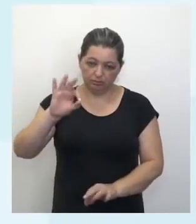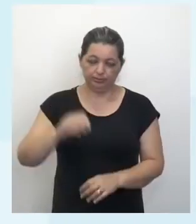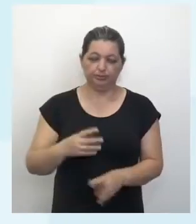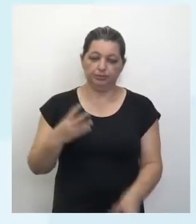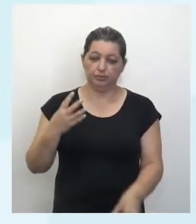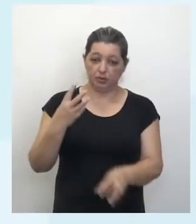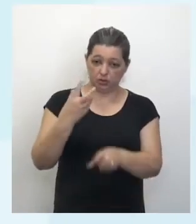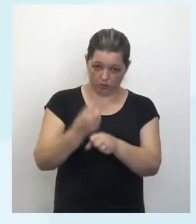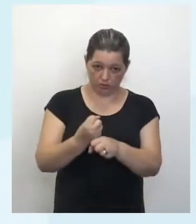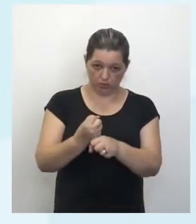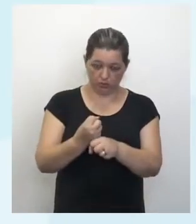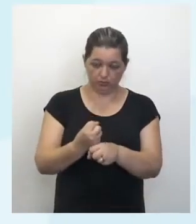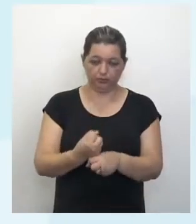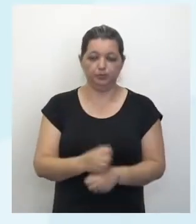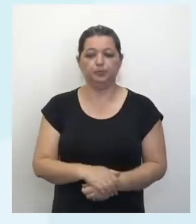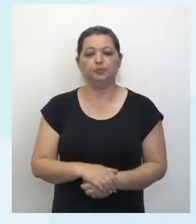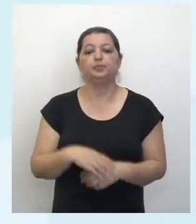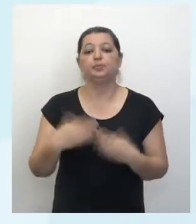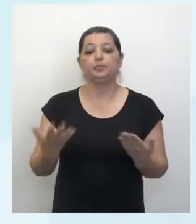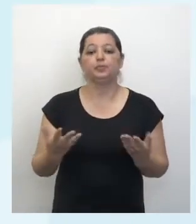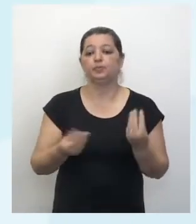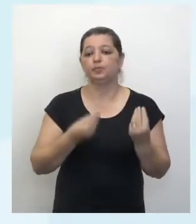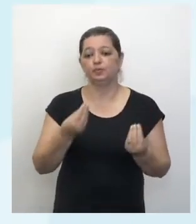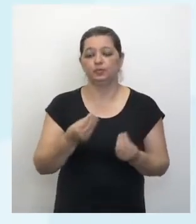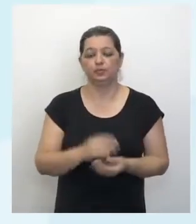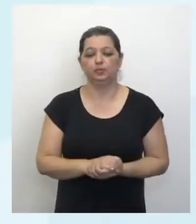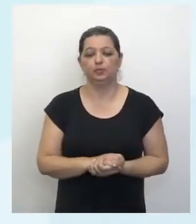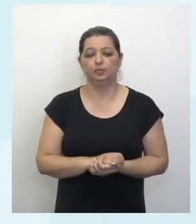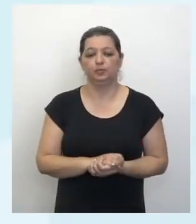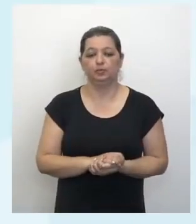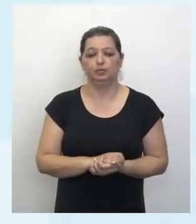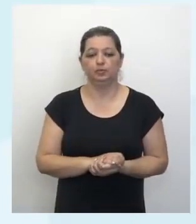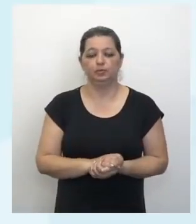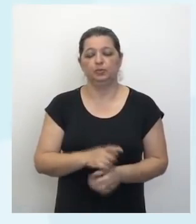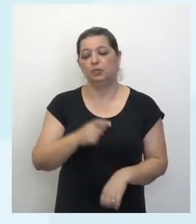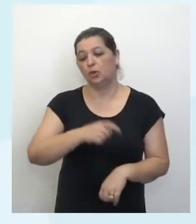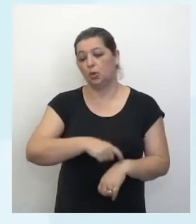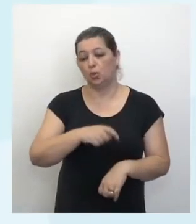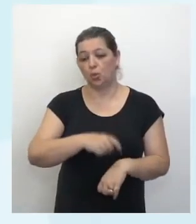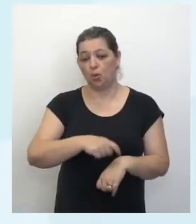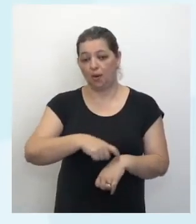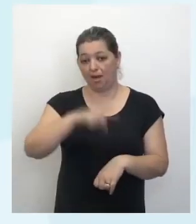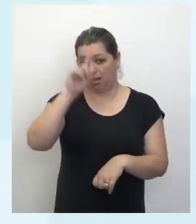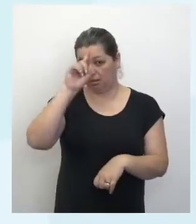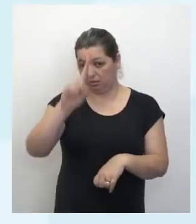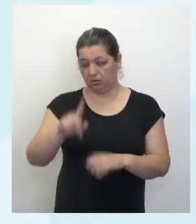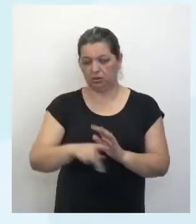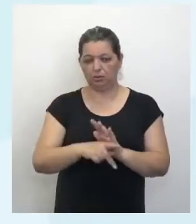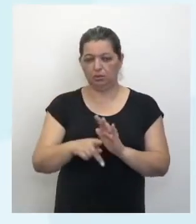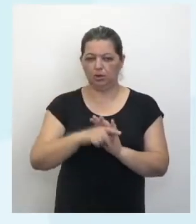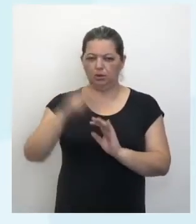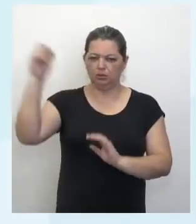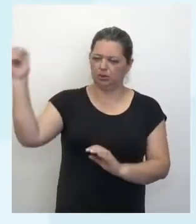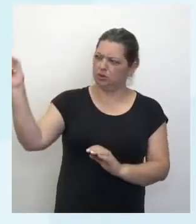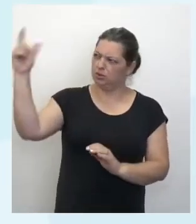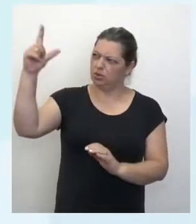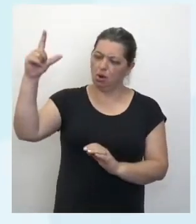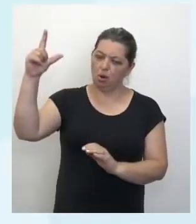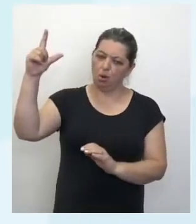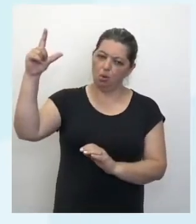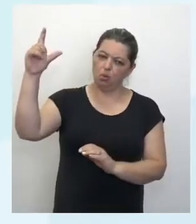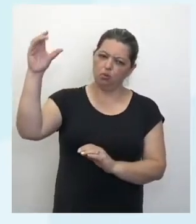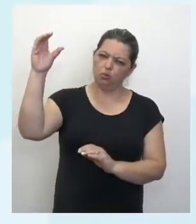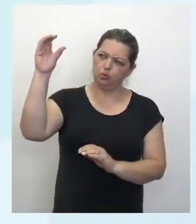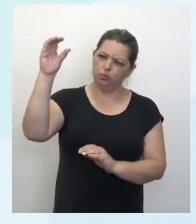sombra da estaca. Então, ó, como no mesmo horário do dia os raios solares têm a mesma inclinação, o